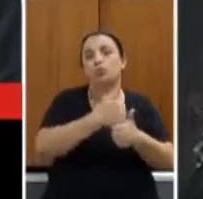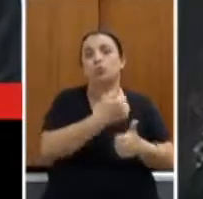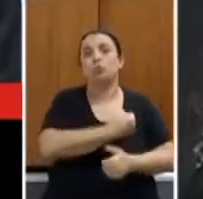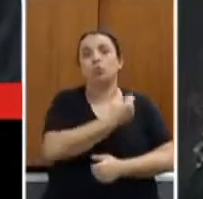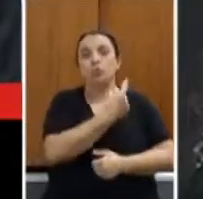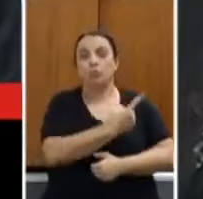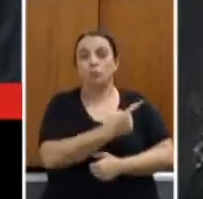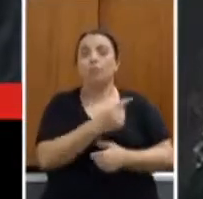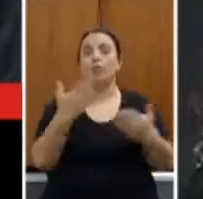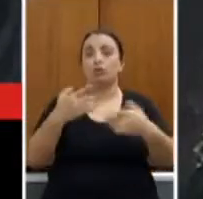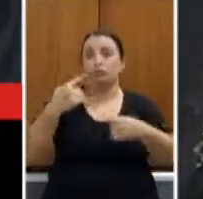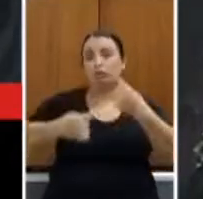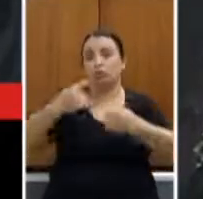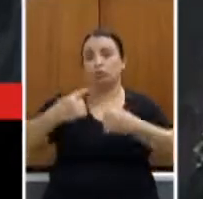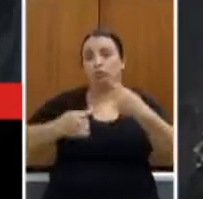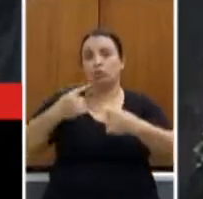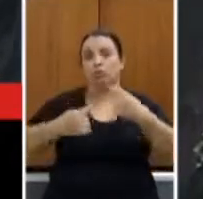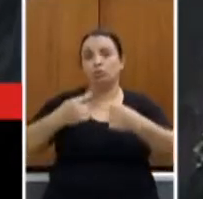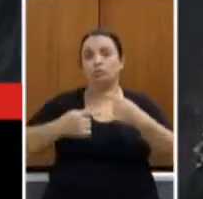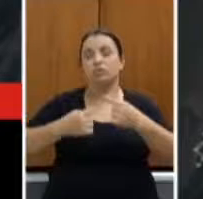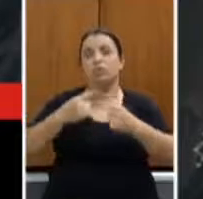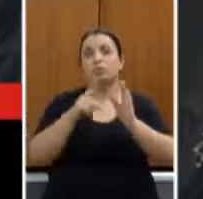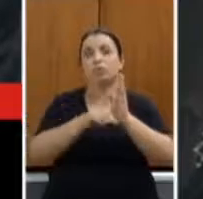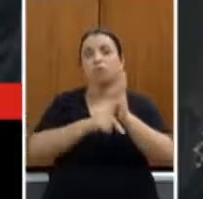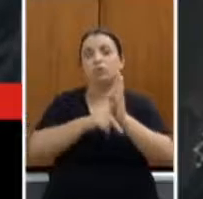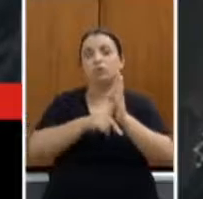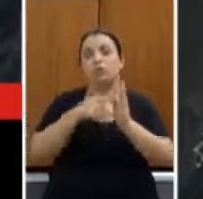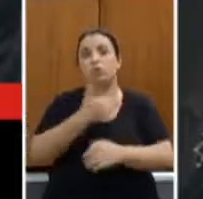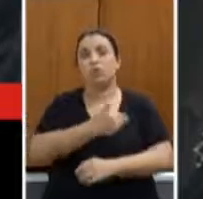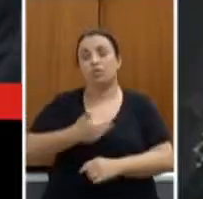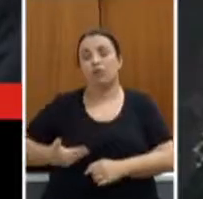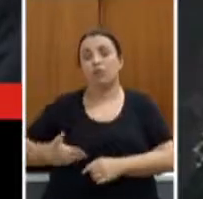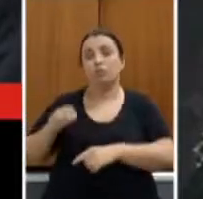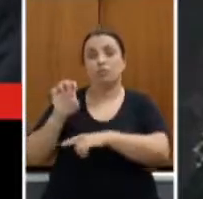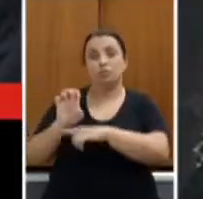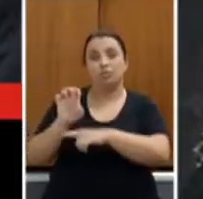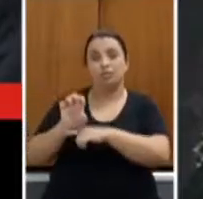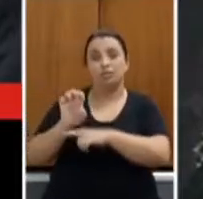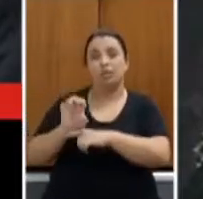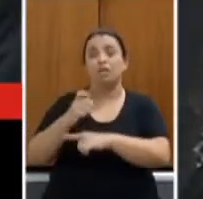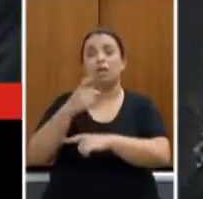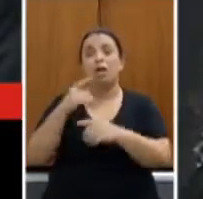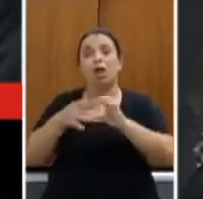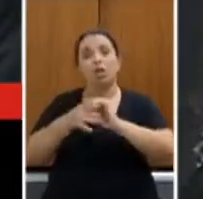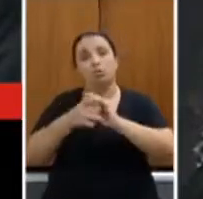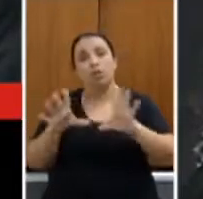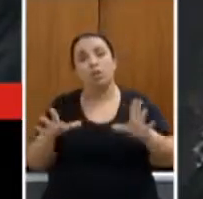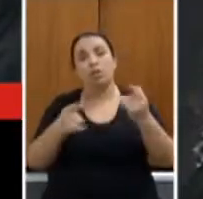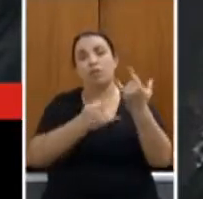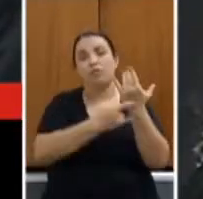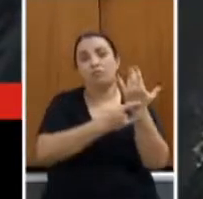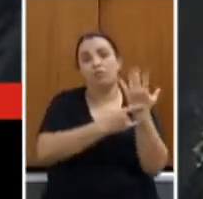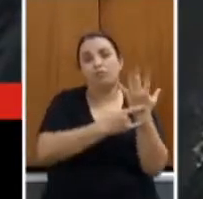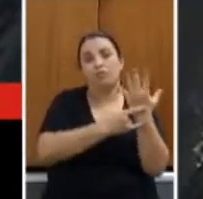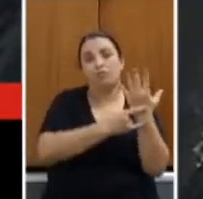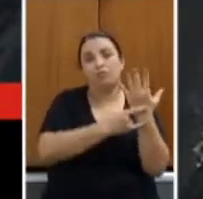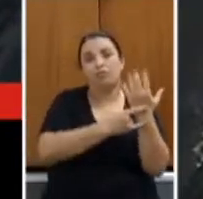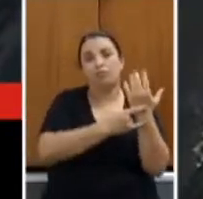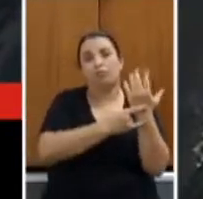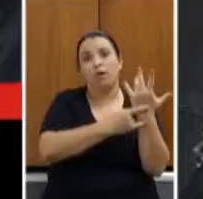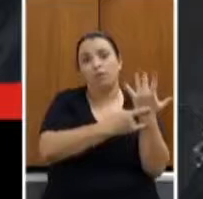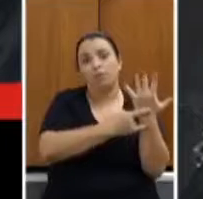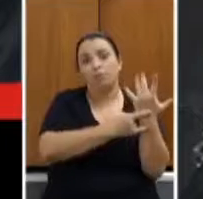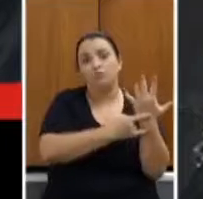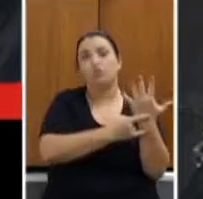projeto de lei de número 1006 de 2019 do governador do Estado, que autoriza a Universidade do Estado de Minas Gerais a doar ao município de Belo Horizonte o imóvel que